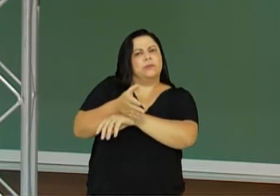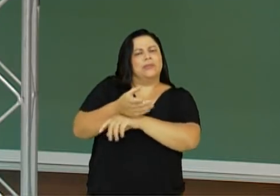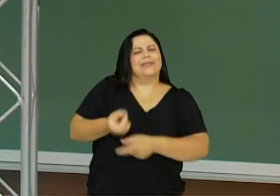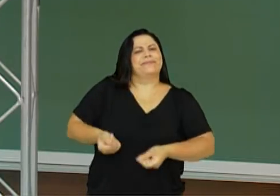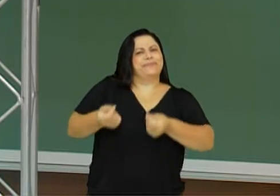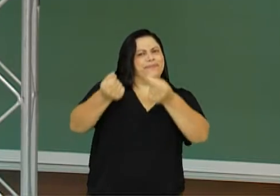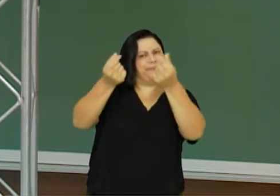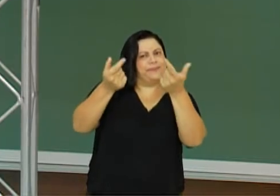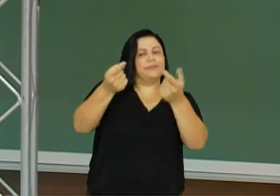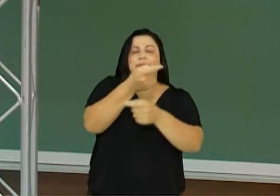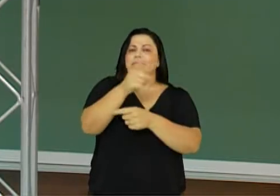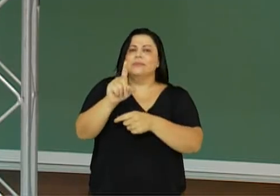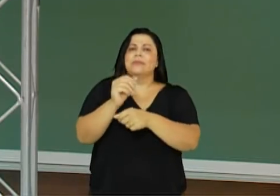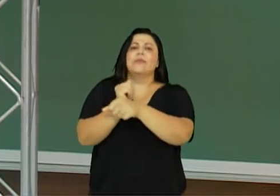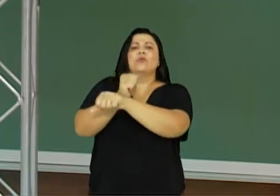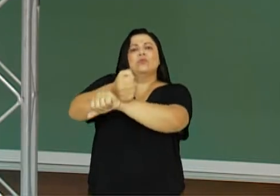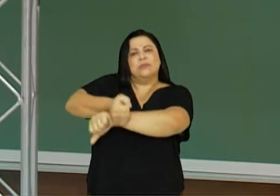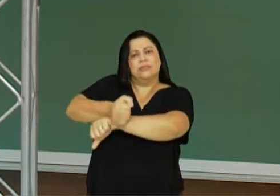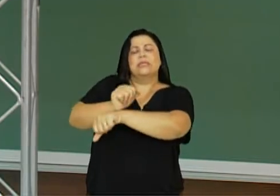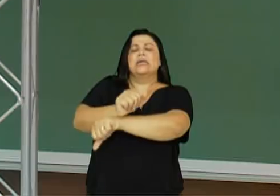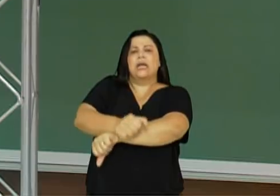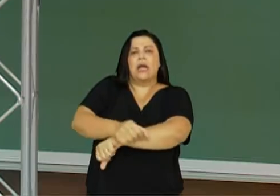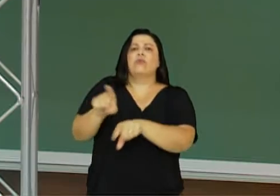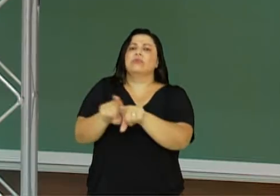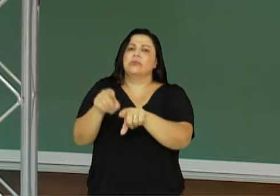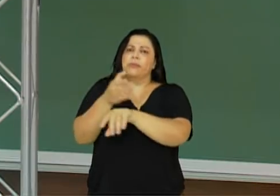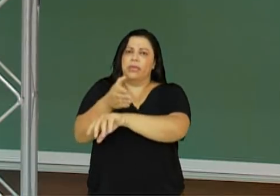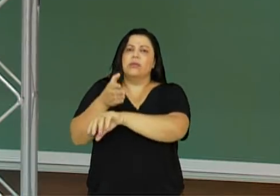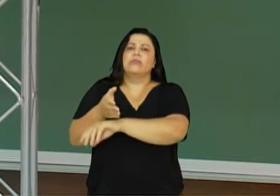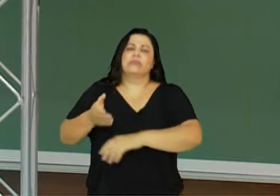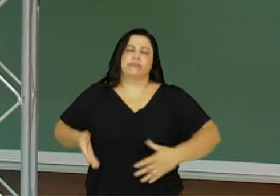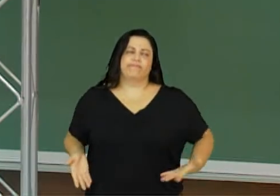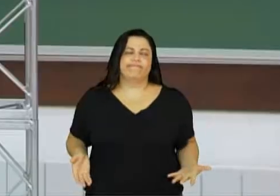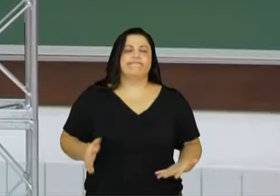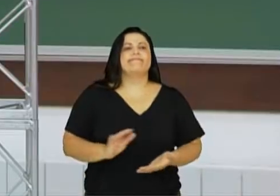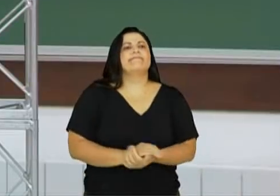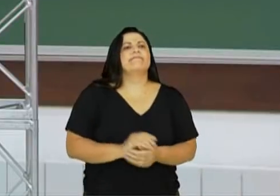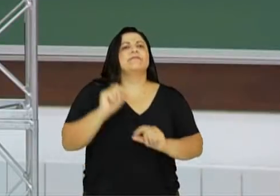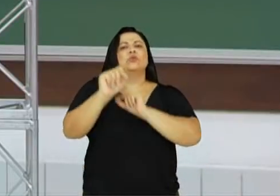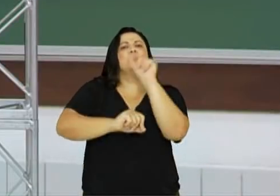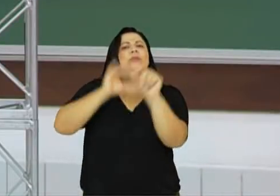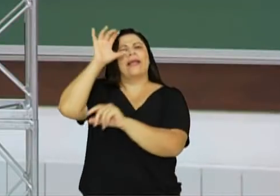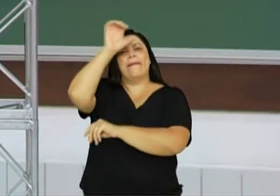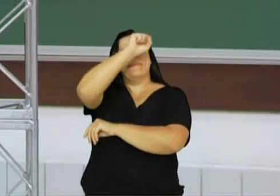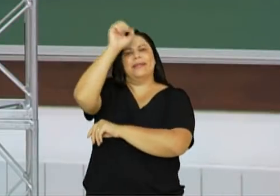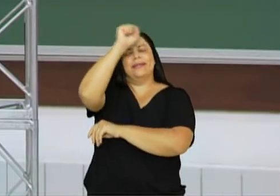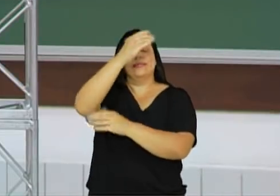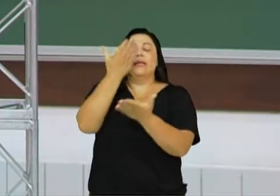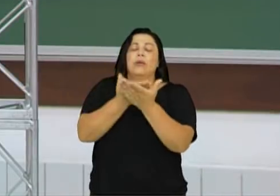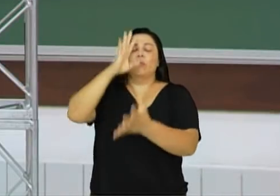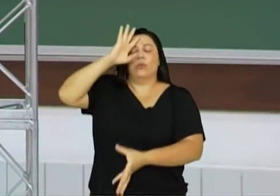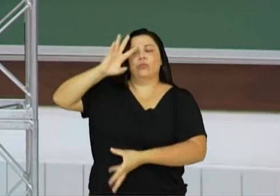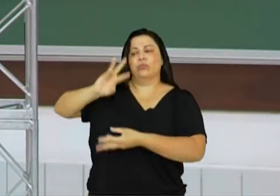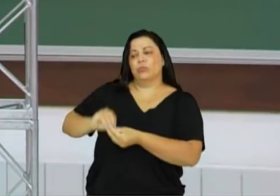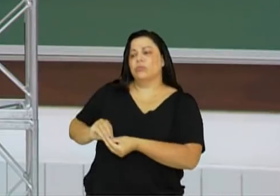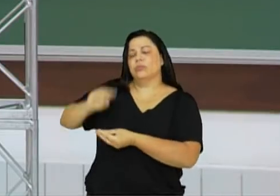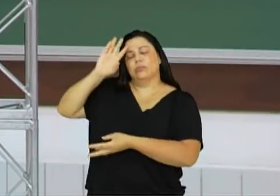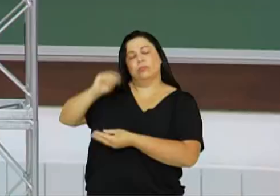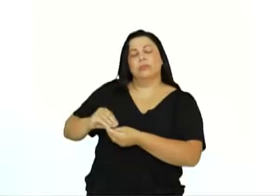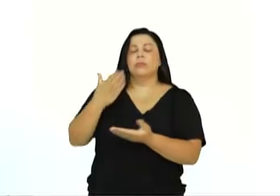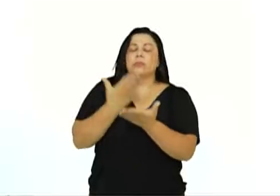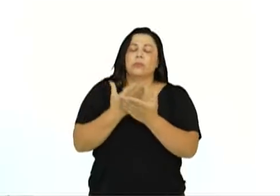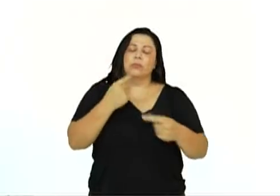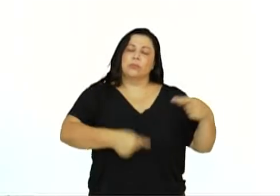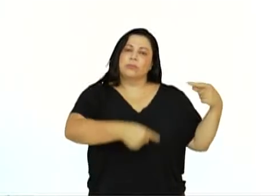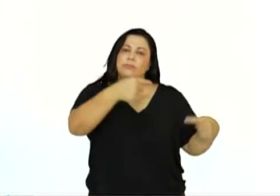Não, inclusive até os escravos frequentavam essas casas de banho, né? Pessoal, o que a gente aprendeu na aula de hoje? Vamos fazer um fechamento, né? Nós discutimos